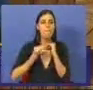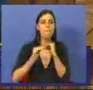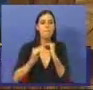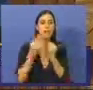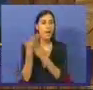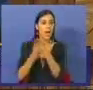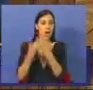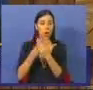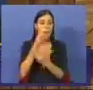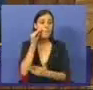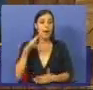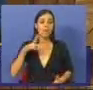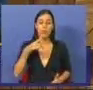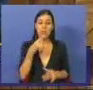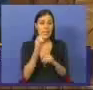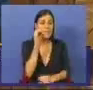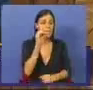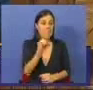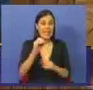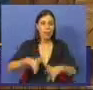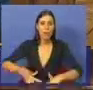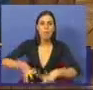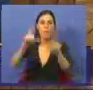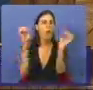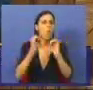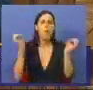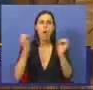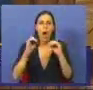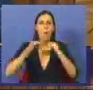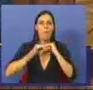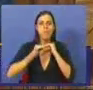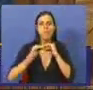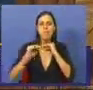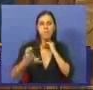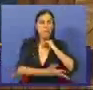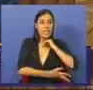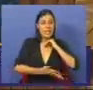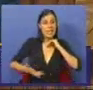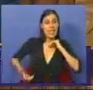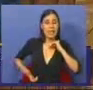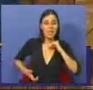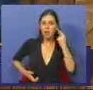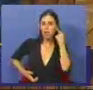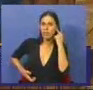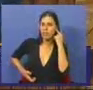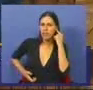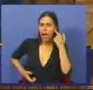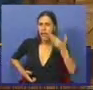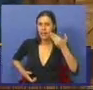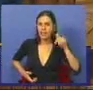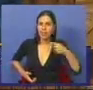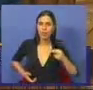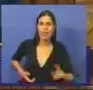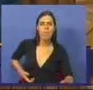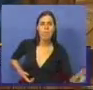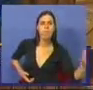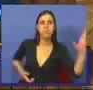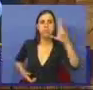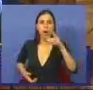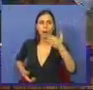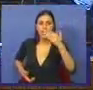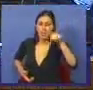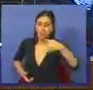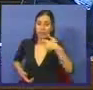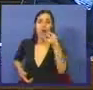económica, indicador do Banco de Portugal, 0 de crescimento, o desemprego já está a disparar de 7,3 para 7,9,